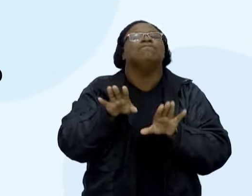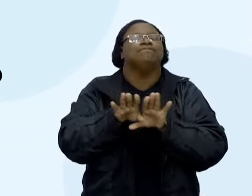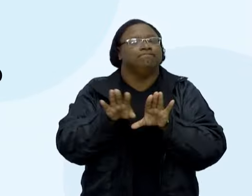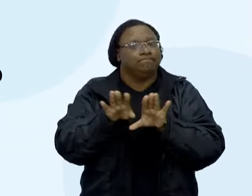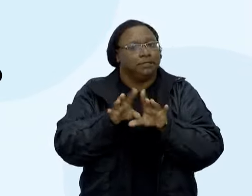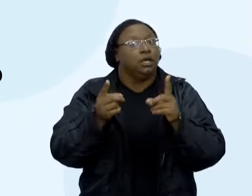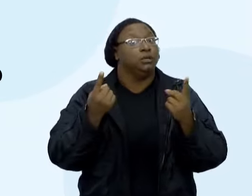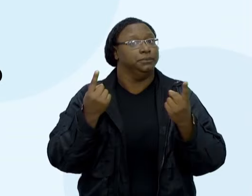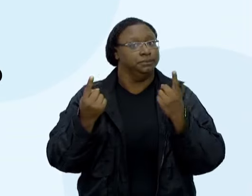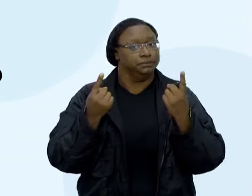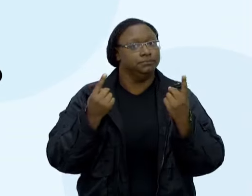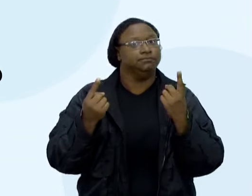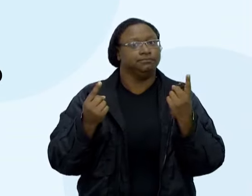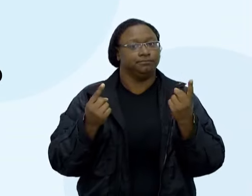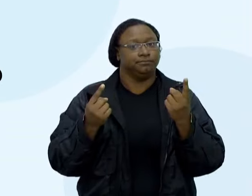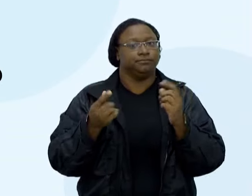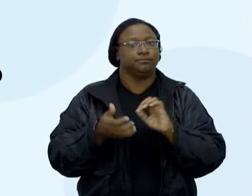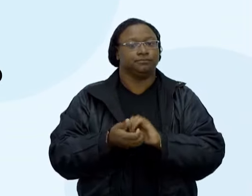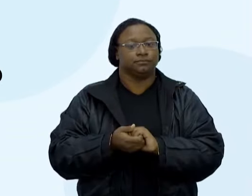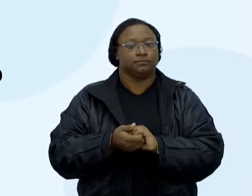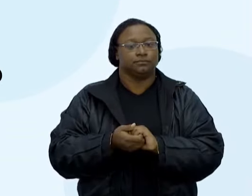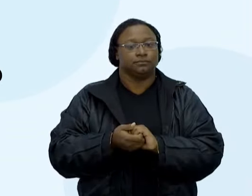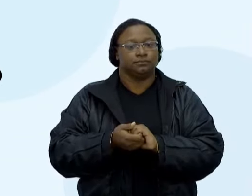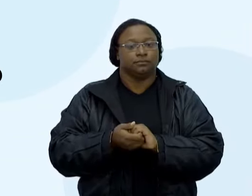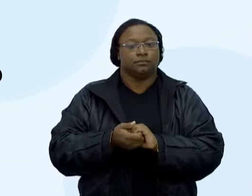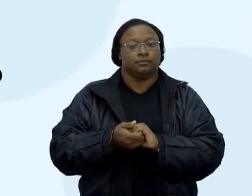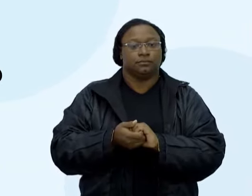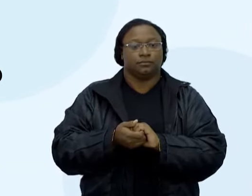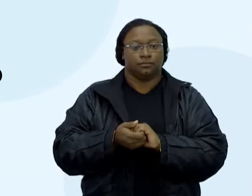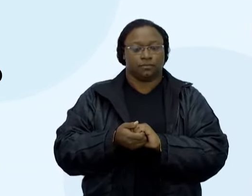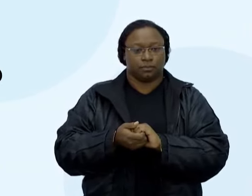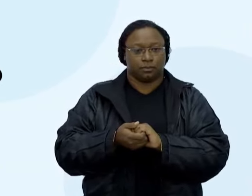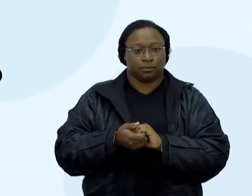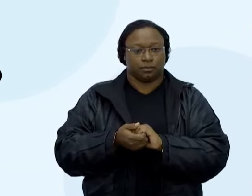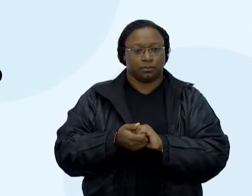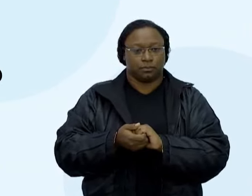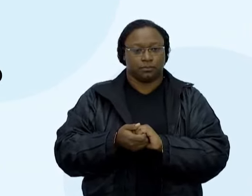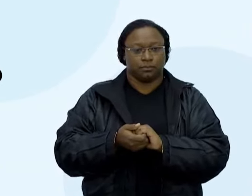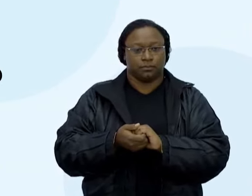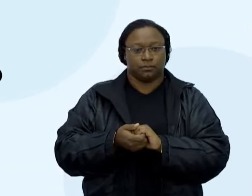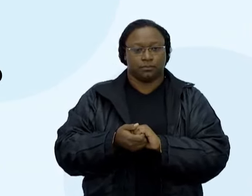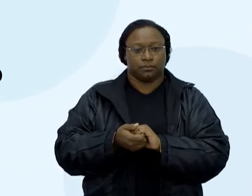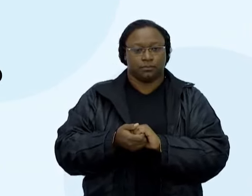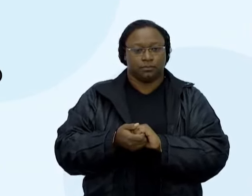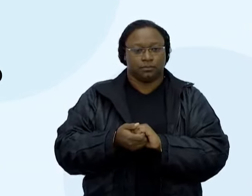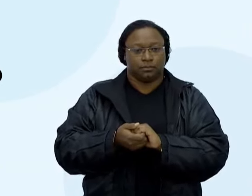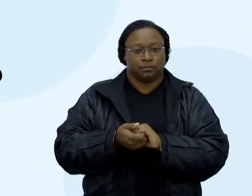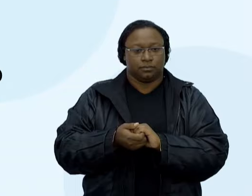tenha ficado, do seguinte: esse valor aqui colocado na maioria dos